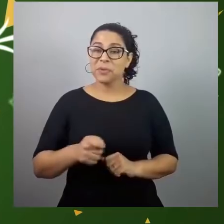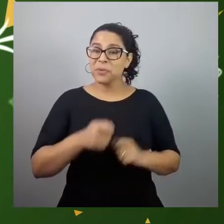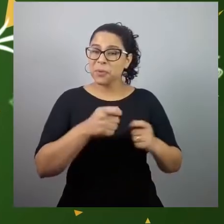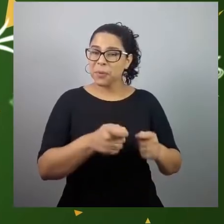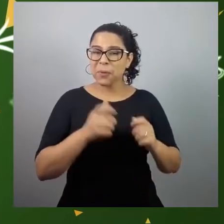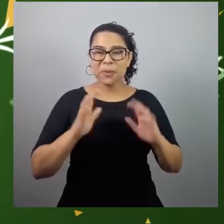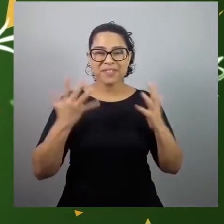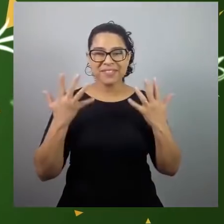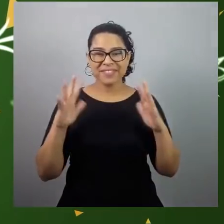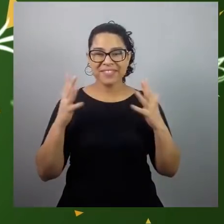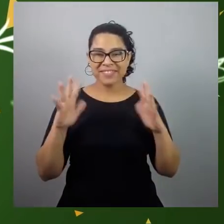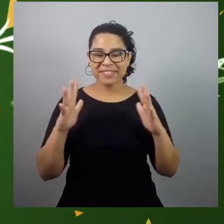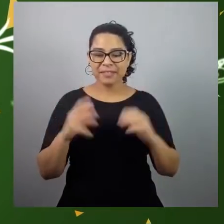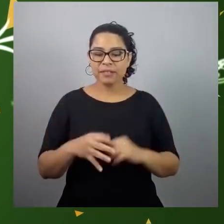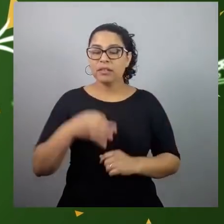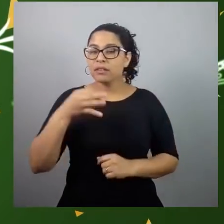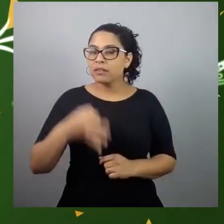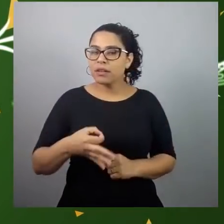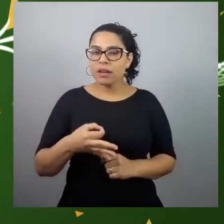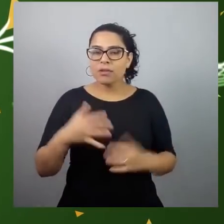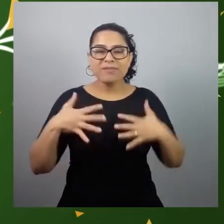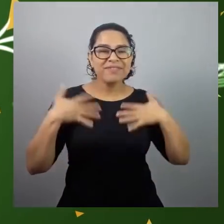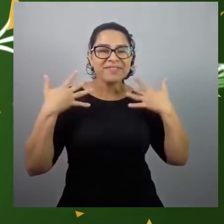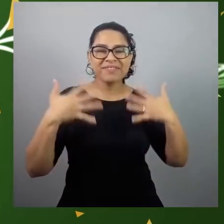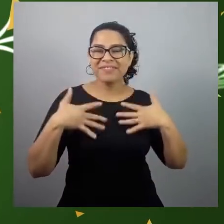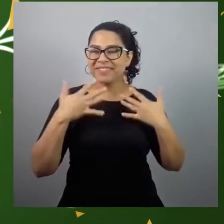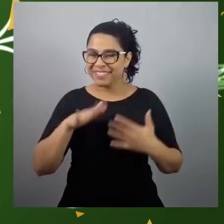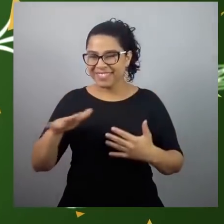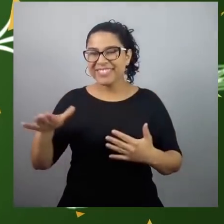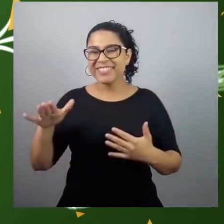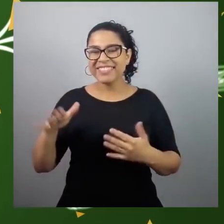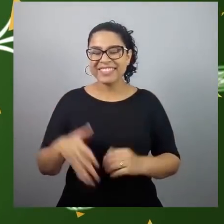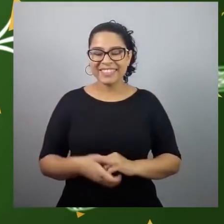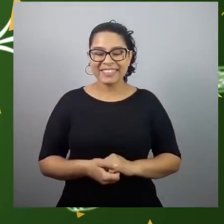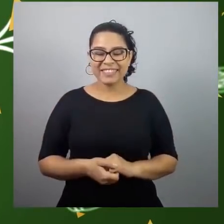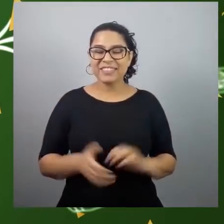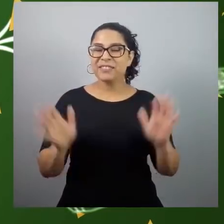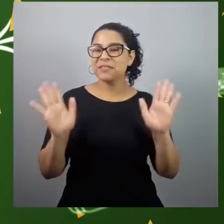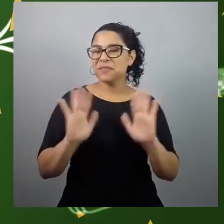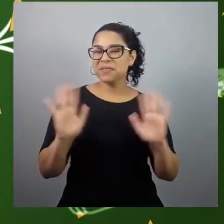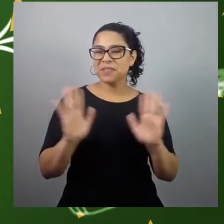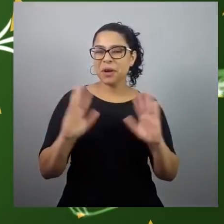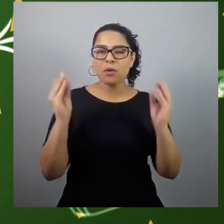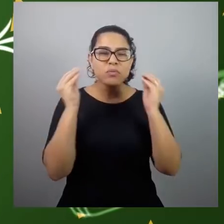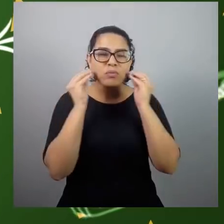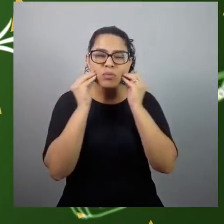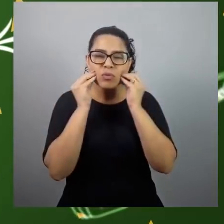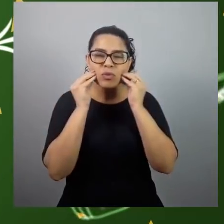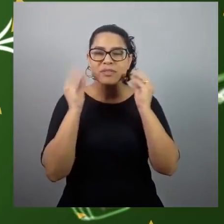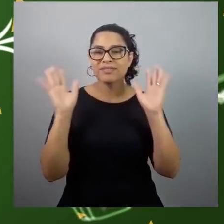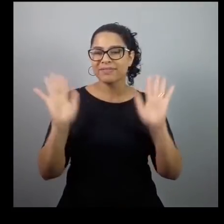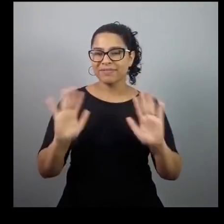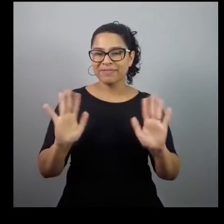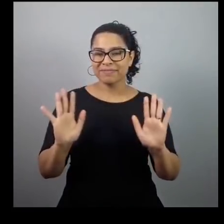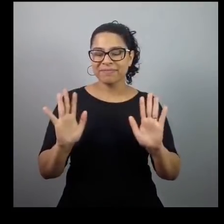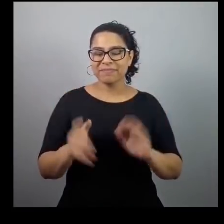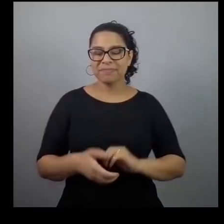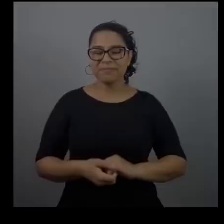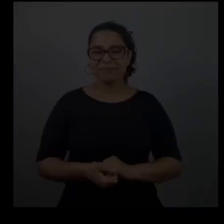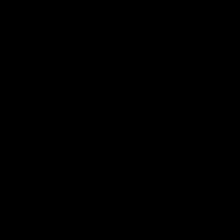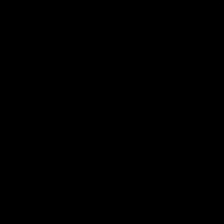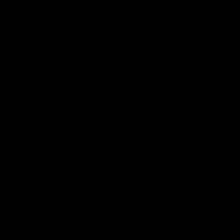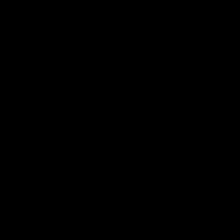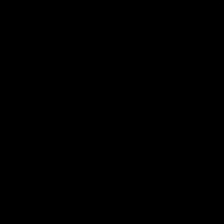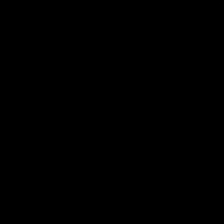Jogou! E aí, só se divertir, crianças! Tchau, um grande beijo!